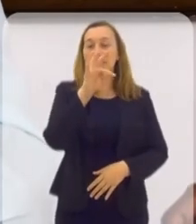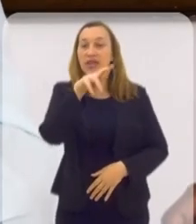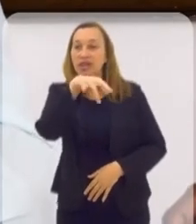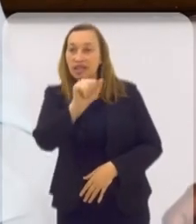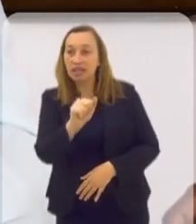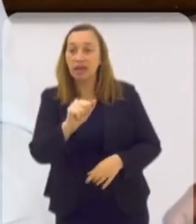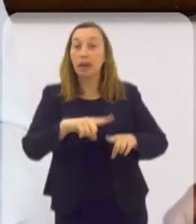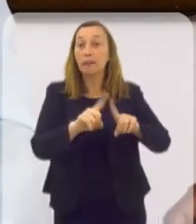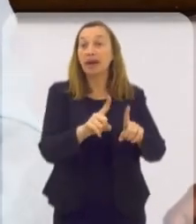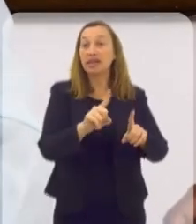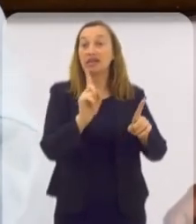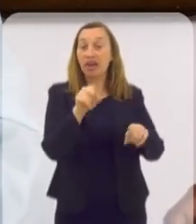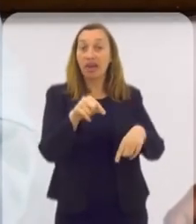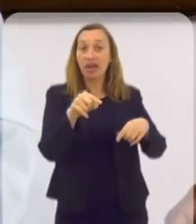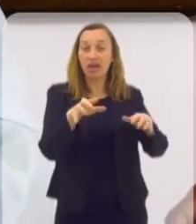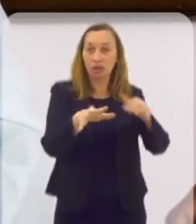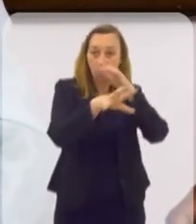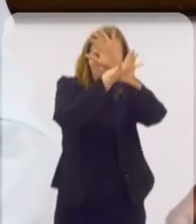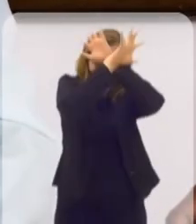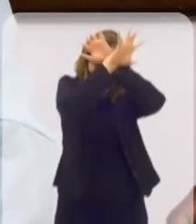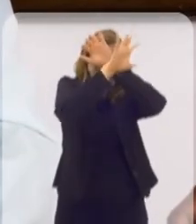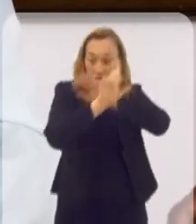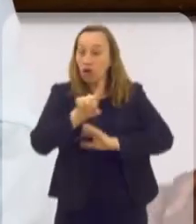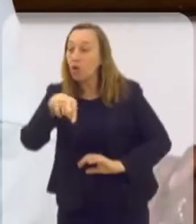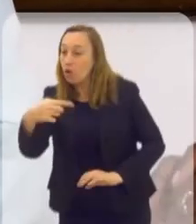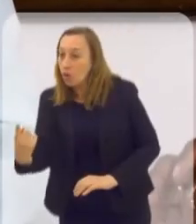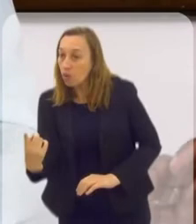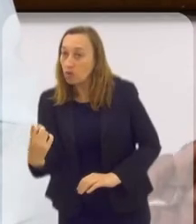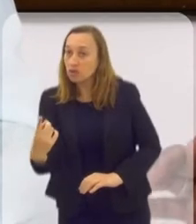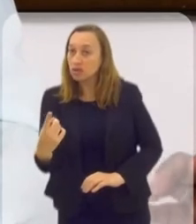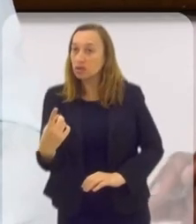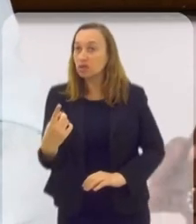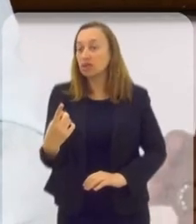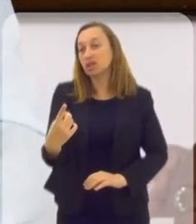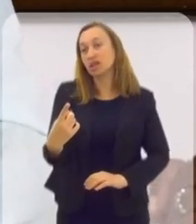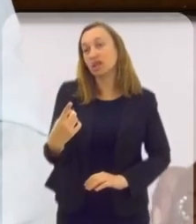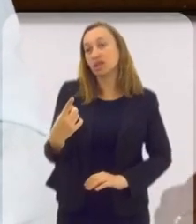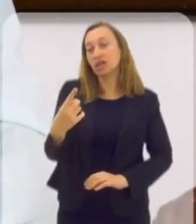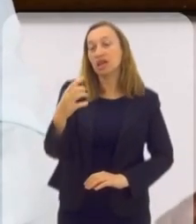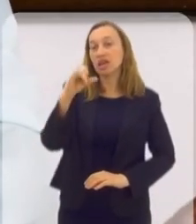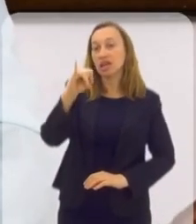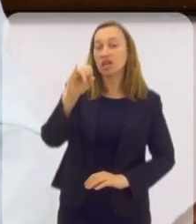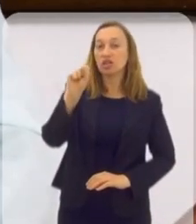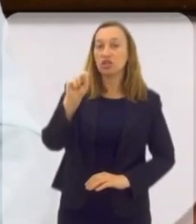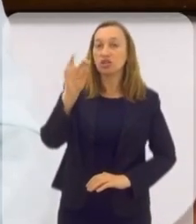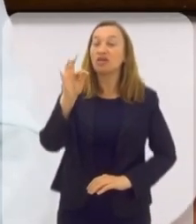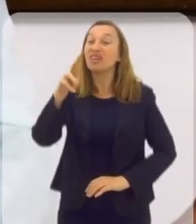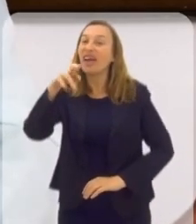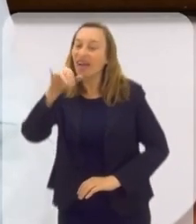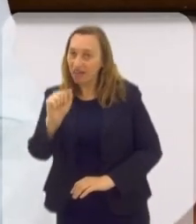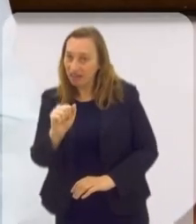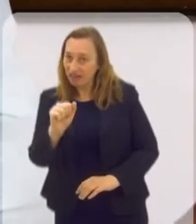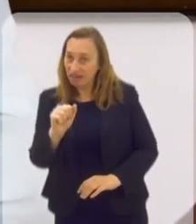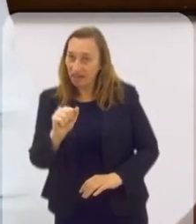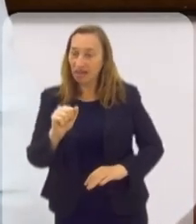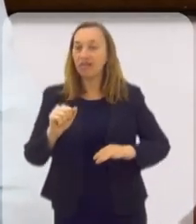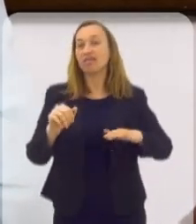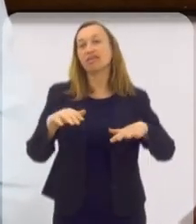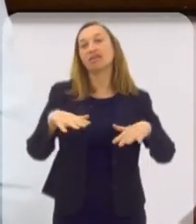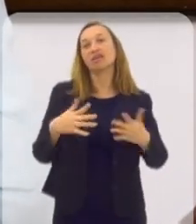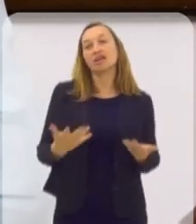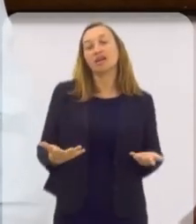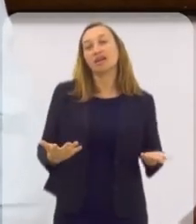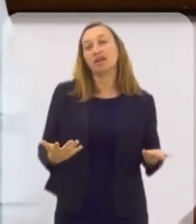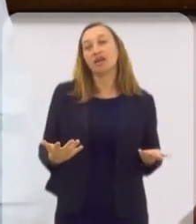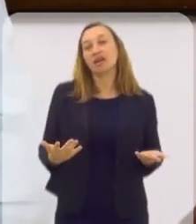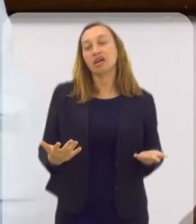espíritas, mas são terreiros de Umbanda. Outras são espíritas e é uma instituição esotérica. Tem